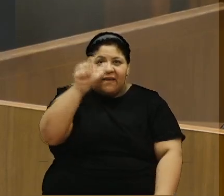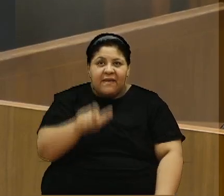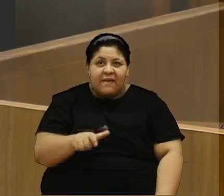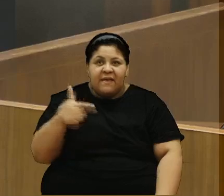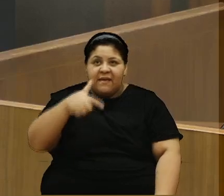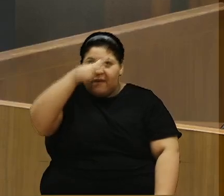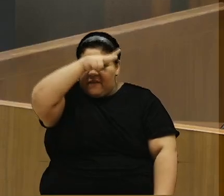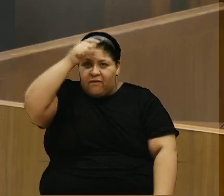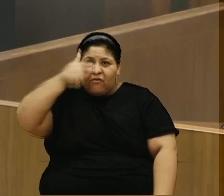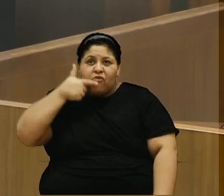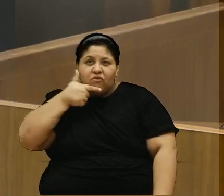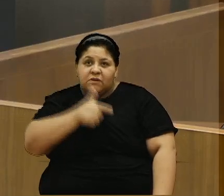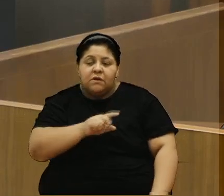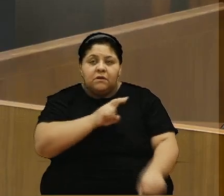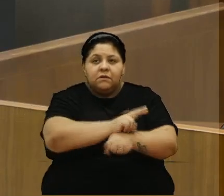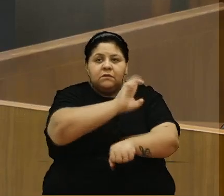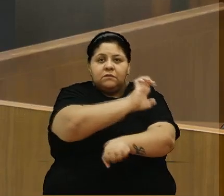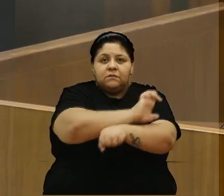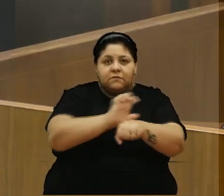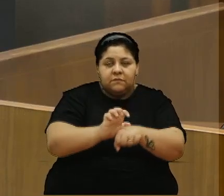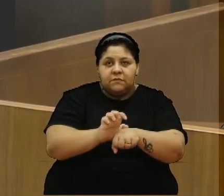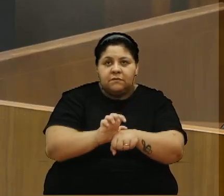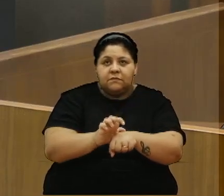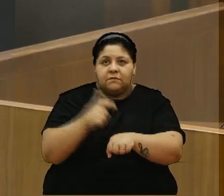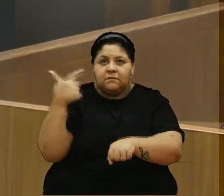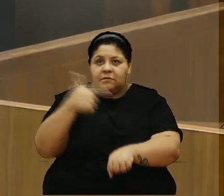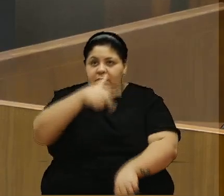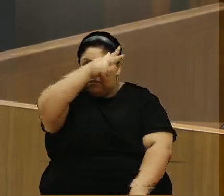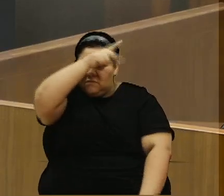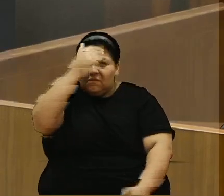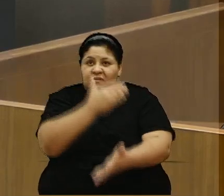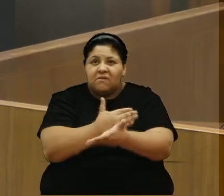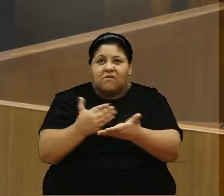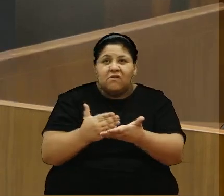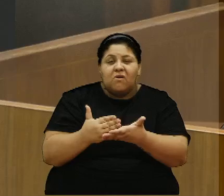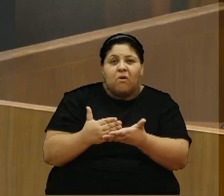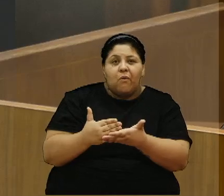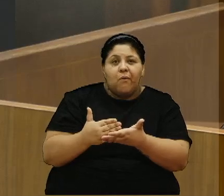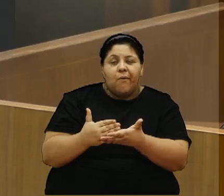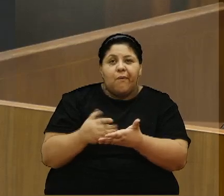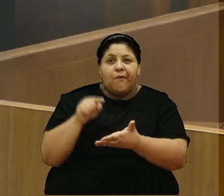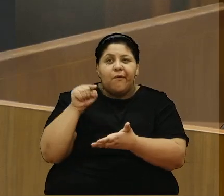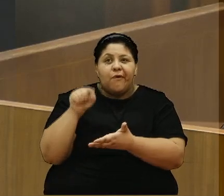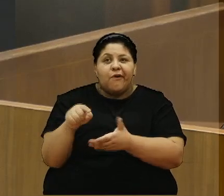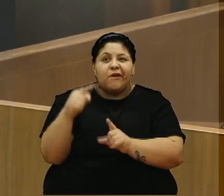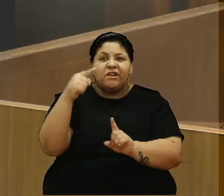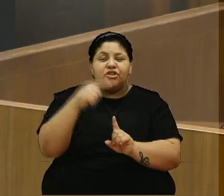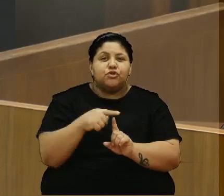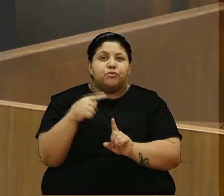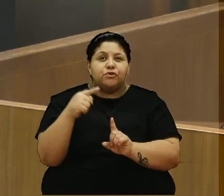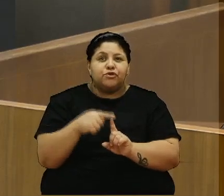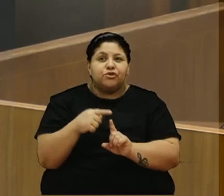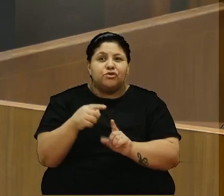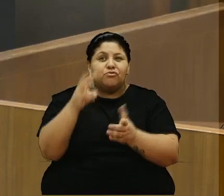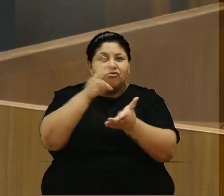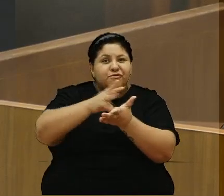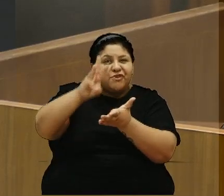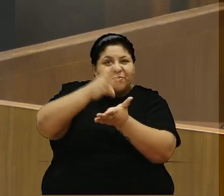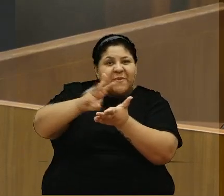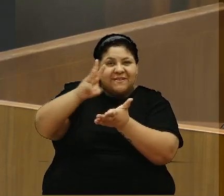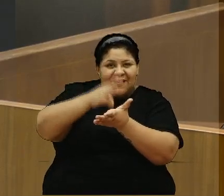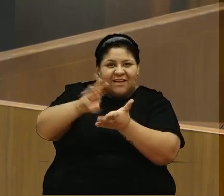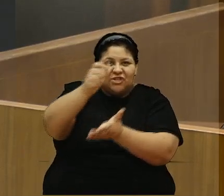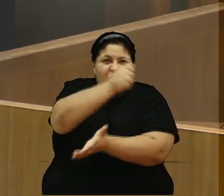ela de estágio na subprefeitura. E a partir disso, começou a fazer esse tipo de mensagens com a